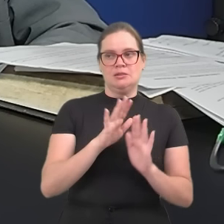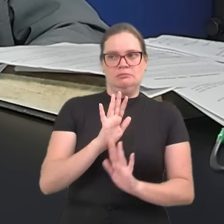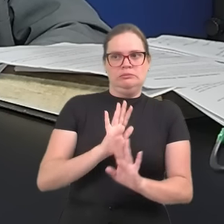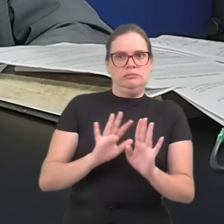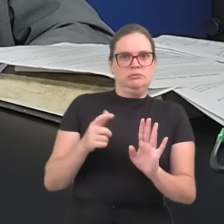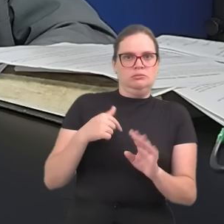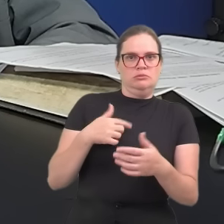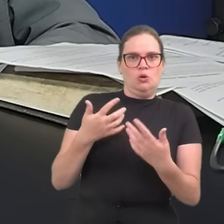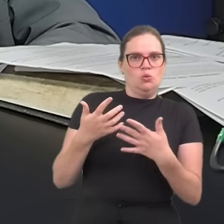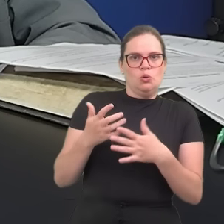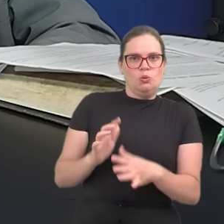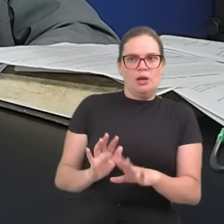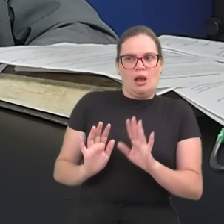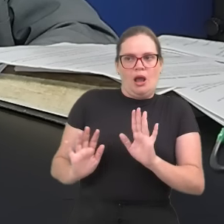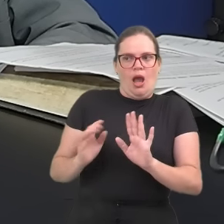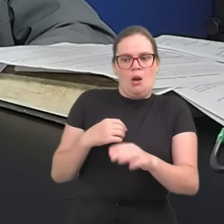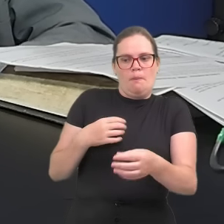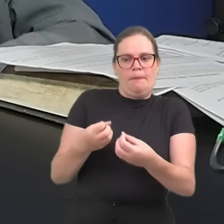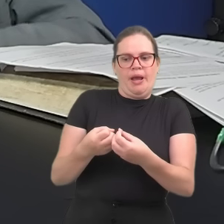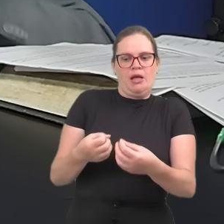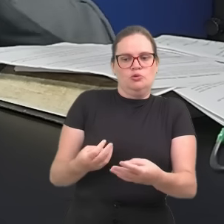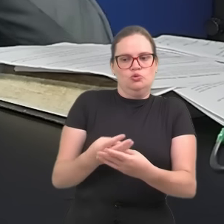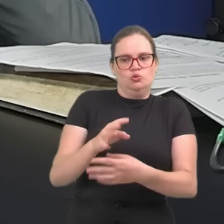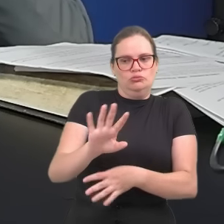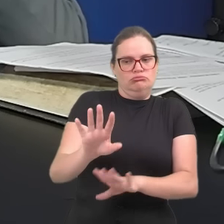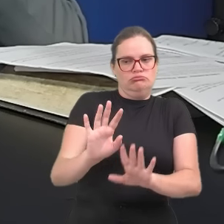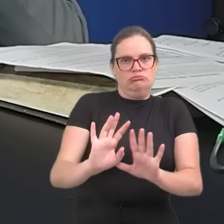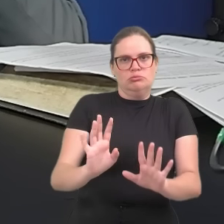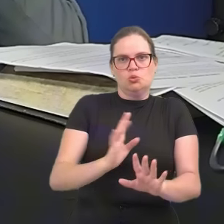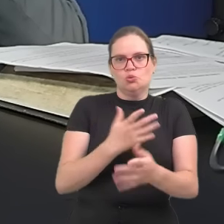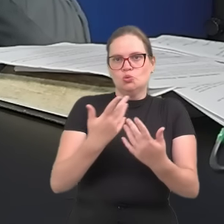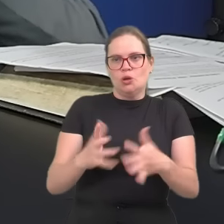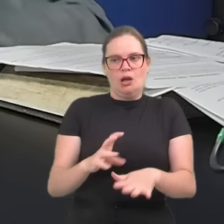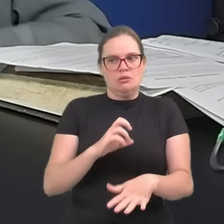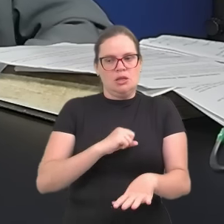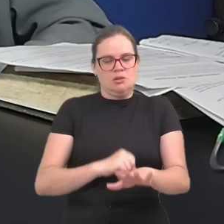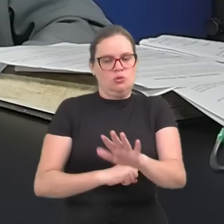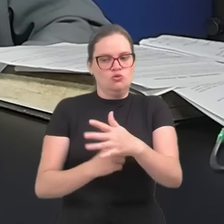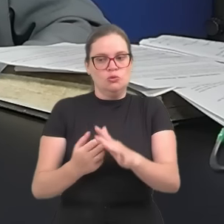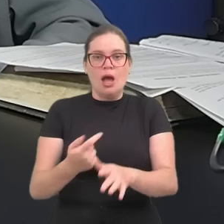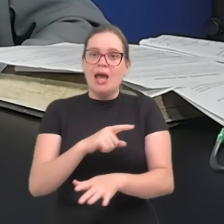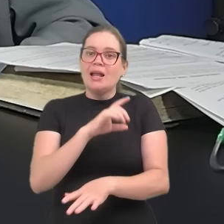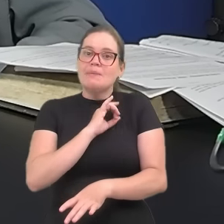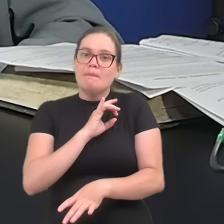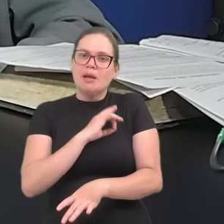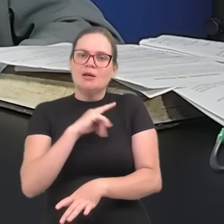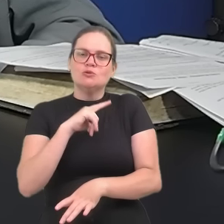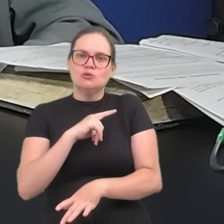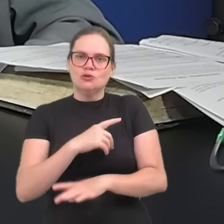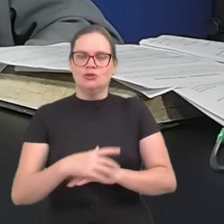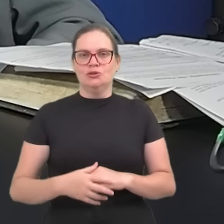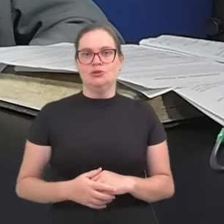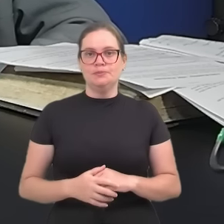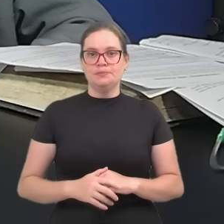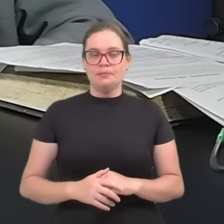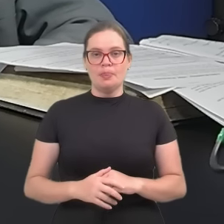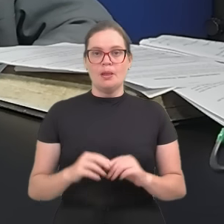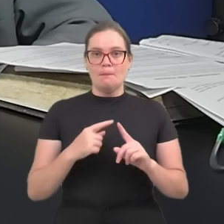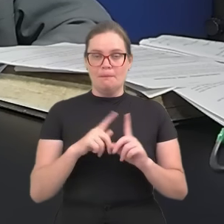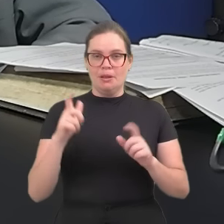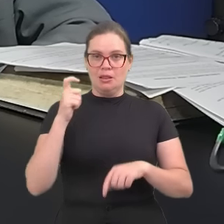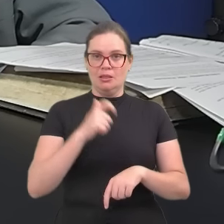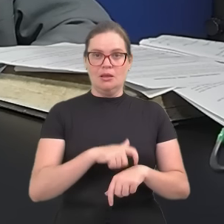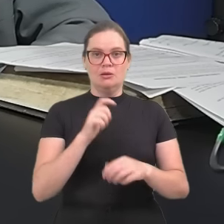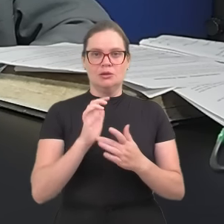diante daqueles que cuidavam da vida espiritual de todo o povo. E esse momento da cura desse